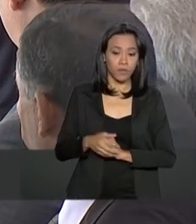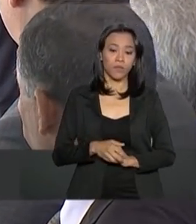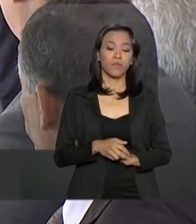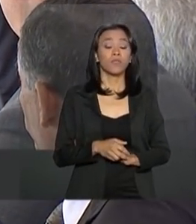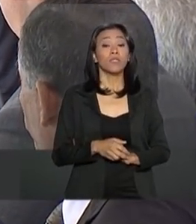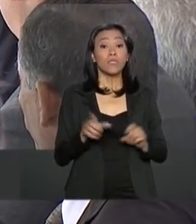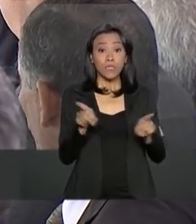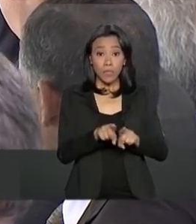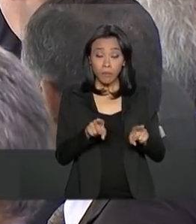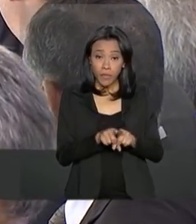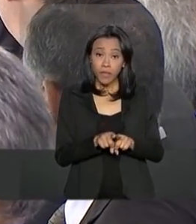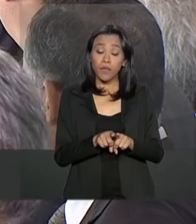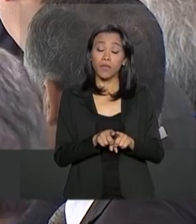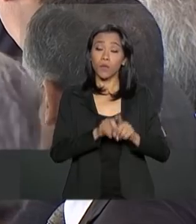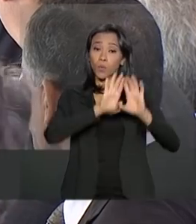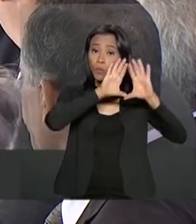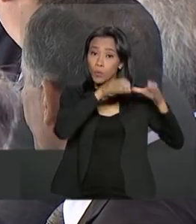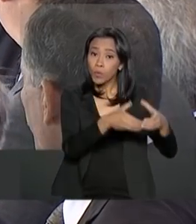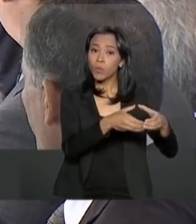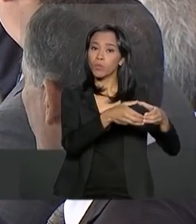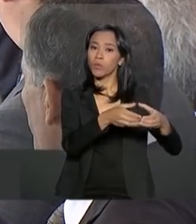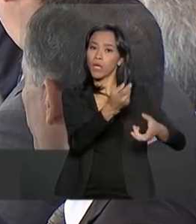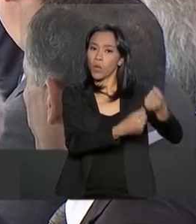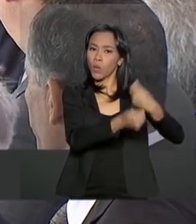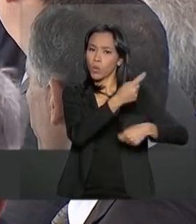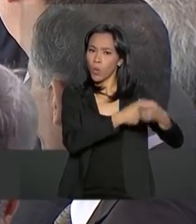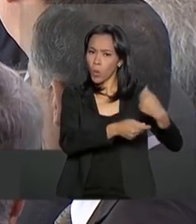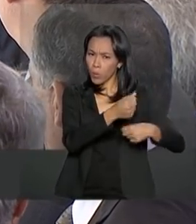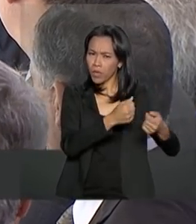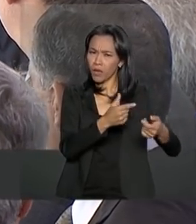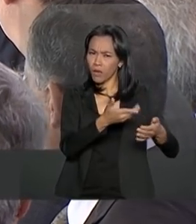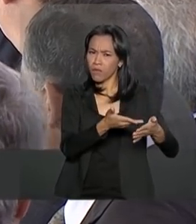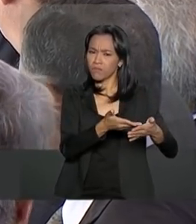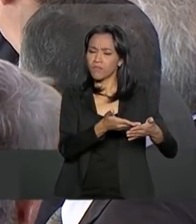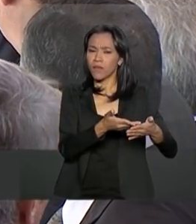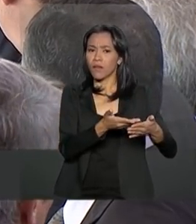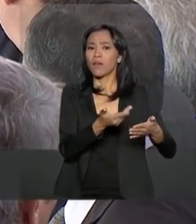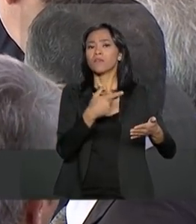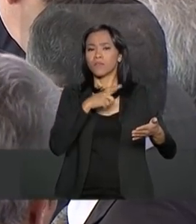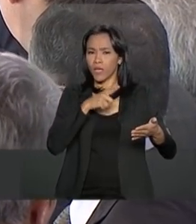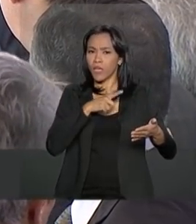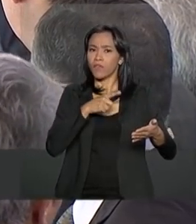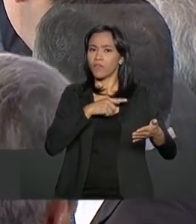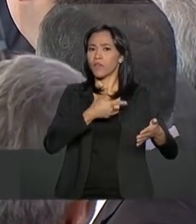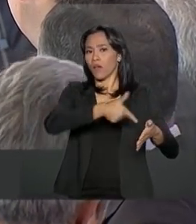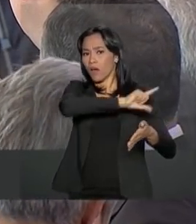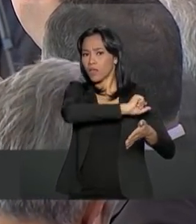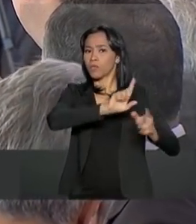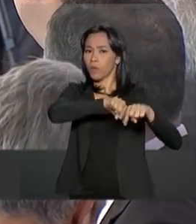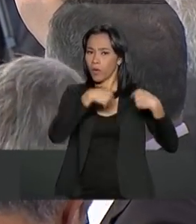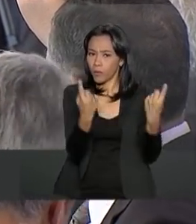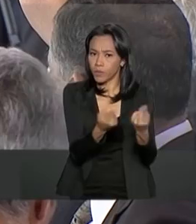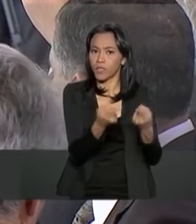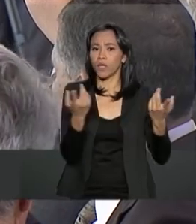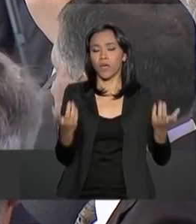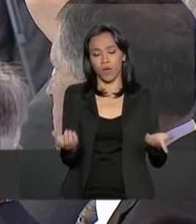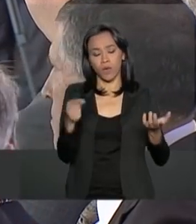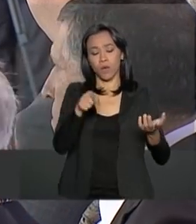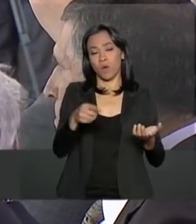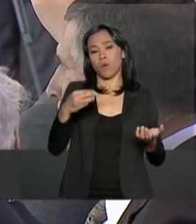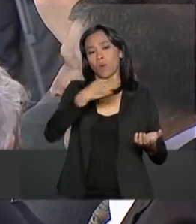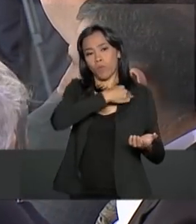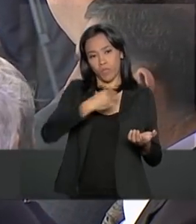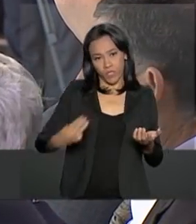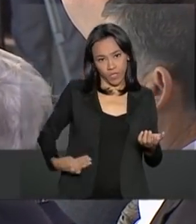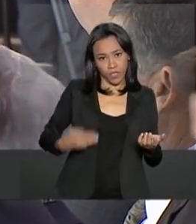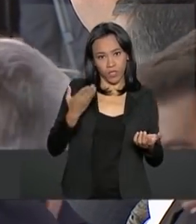a equipe econômica da Argentina esteve reunida aí com o ministro Paulo Guedes e também a ministra da Agricultura,